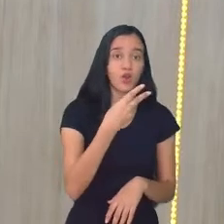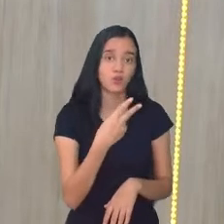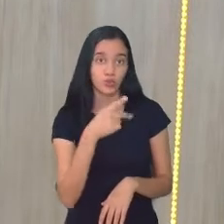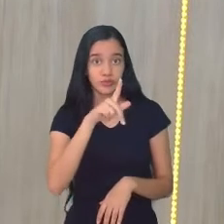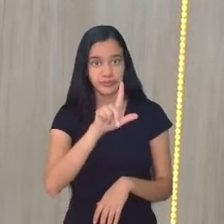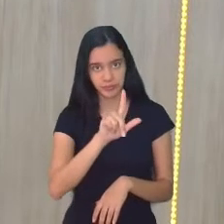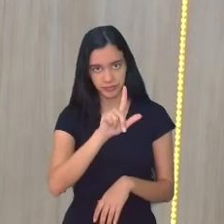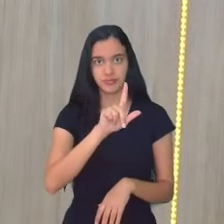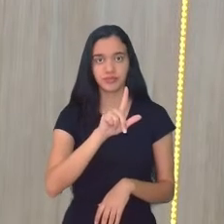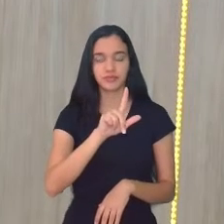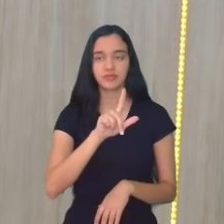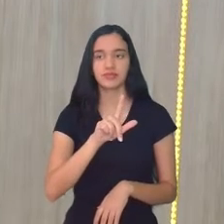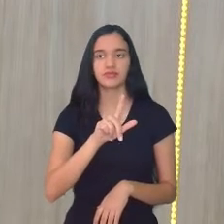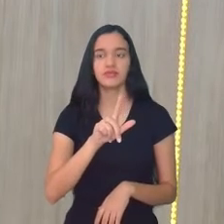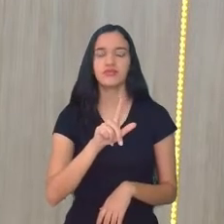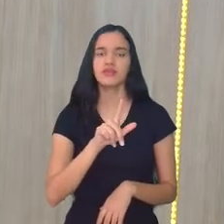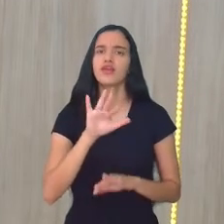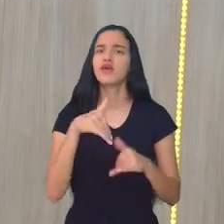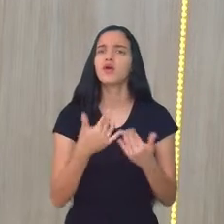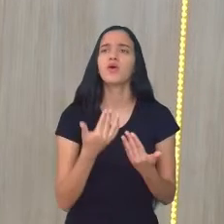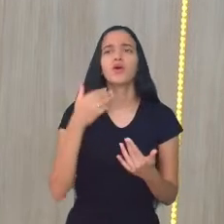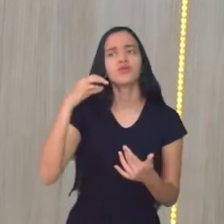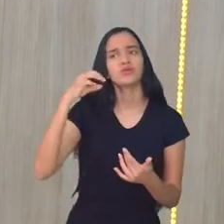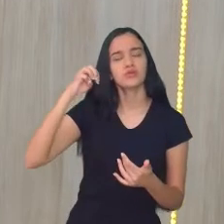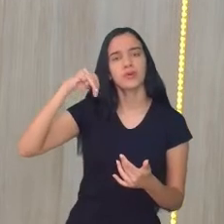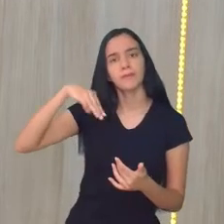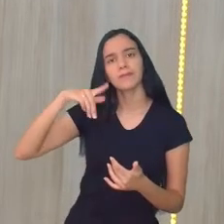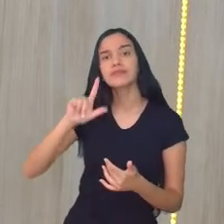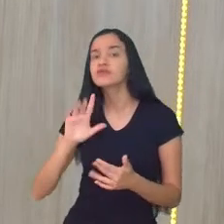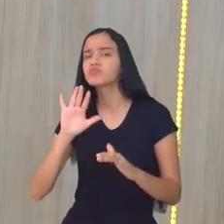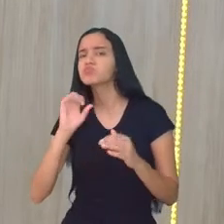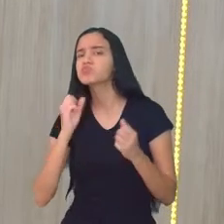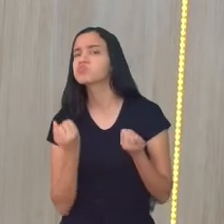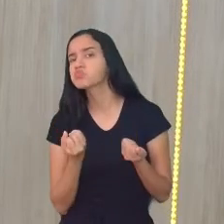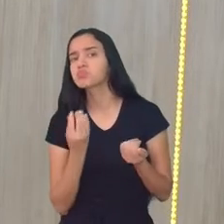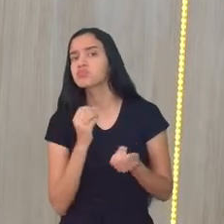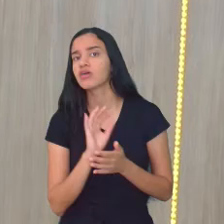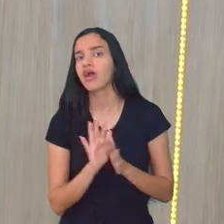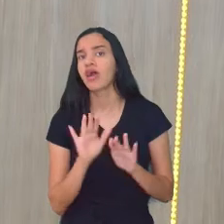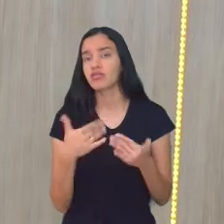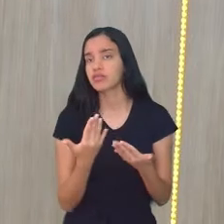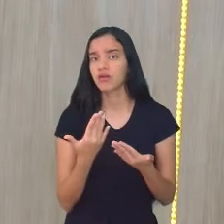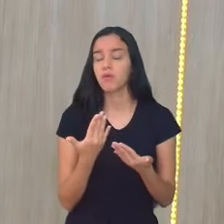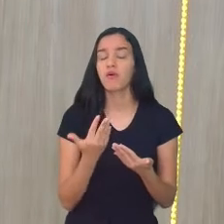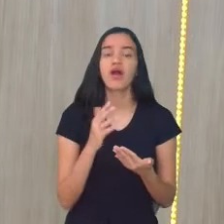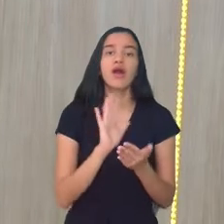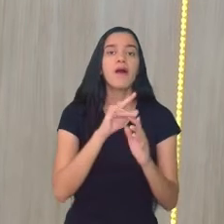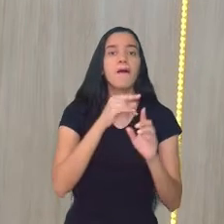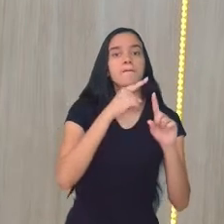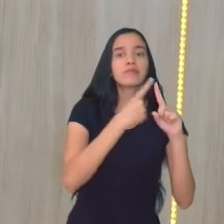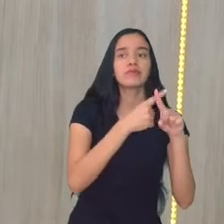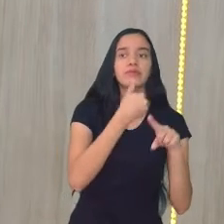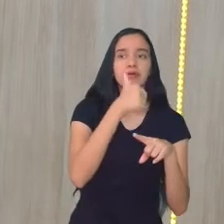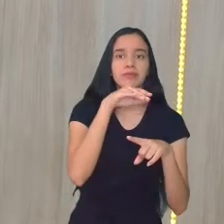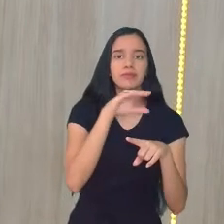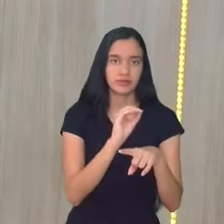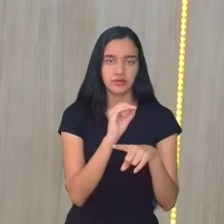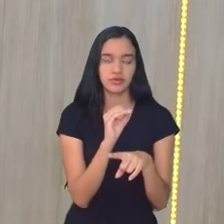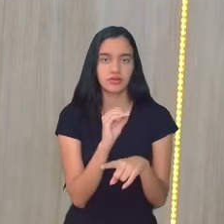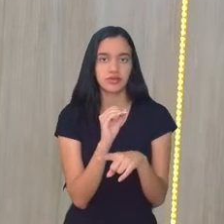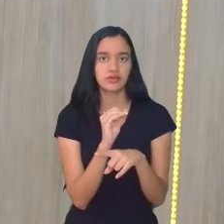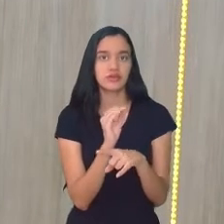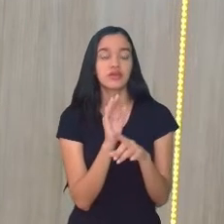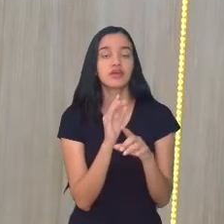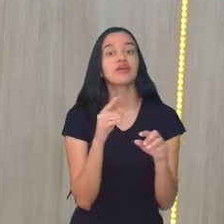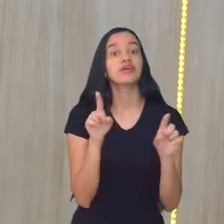0,2 litros. Quantos mililitros são? A mesma coisa, gente. Vou multiplicar por 10 e